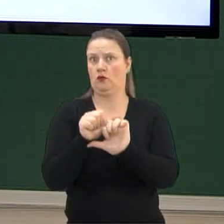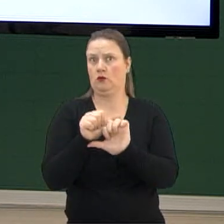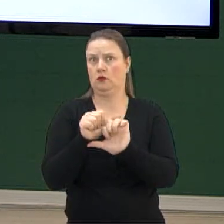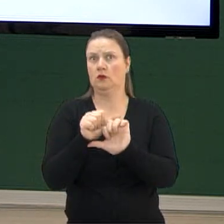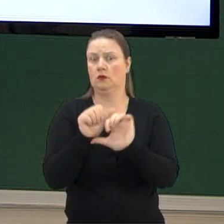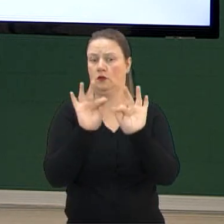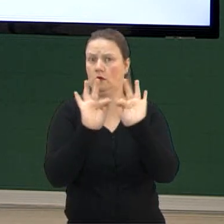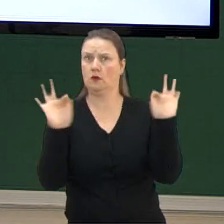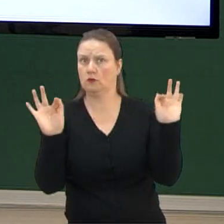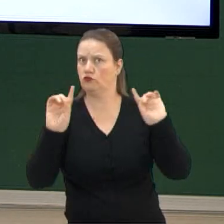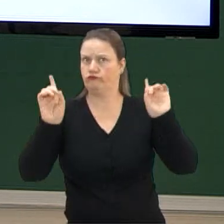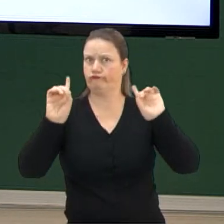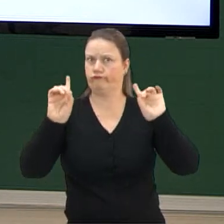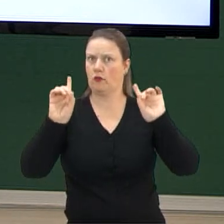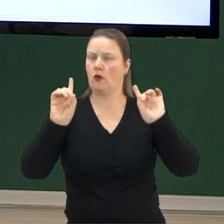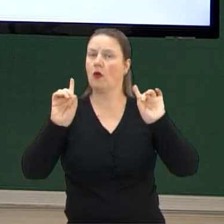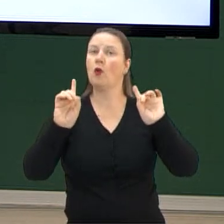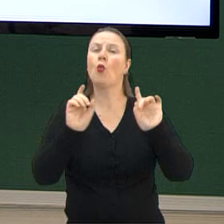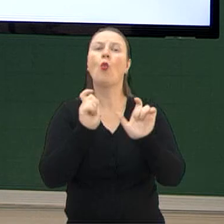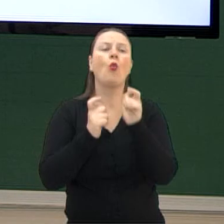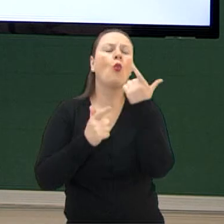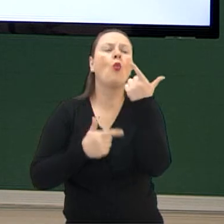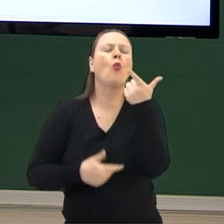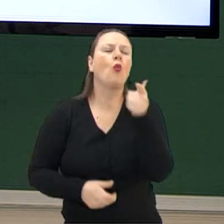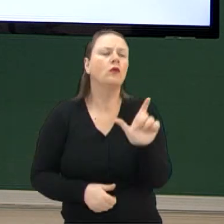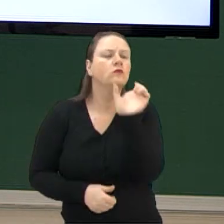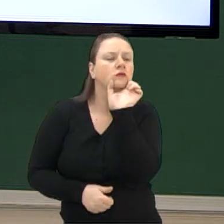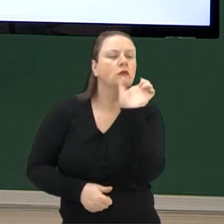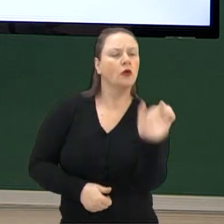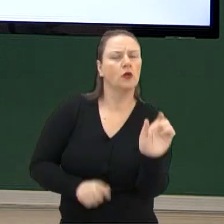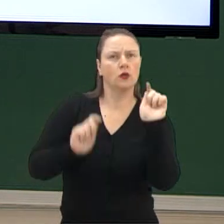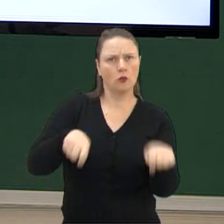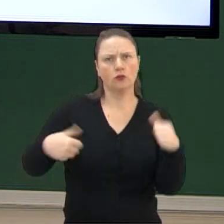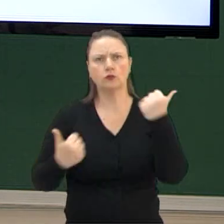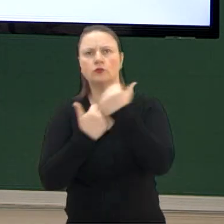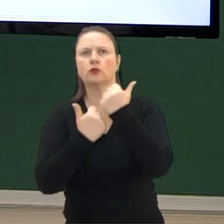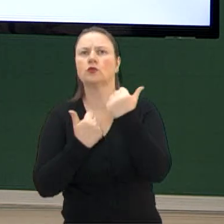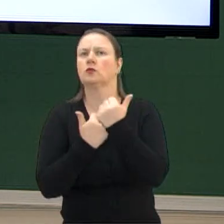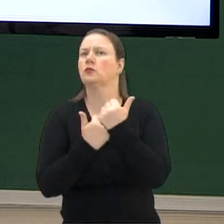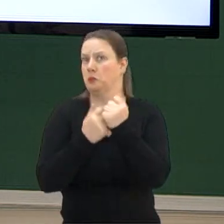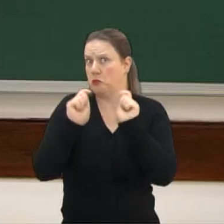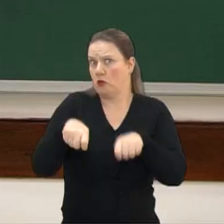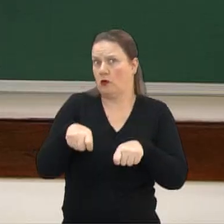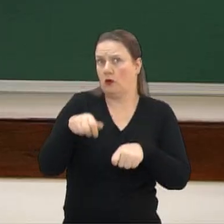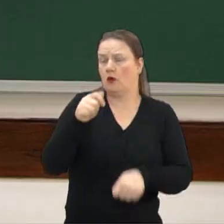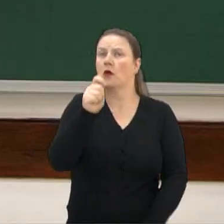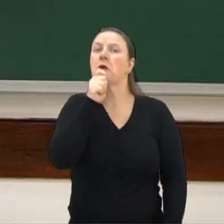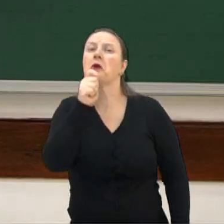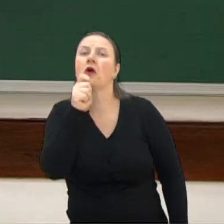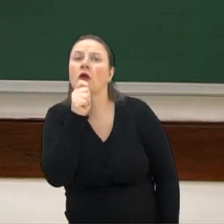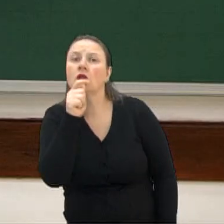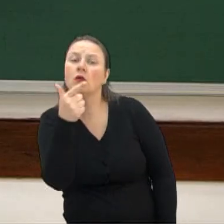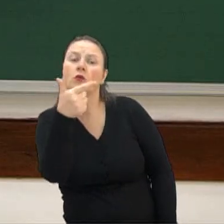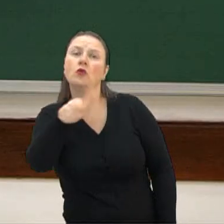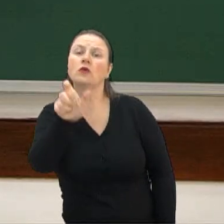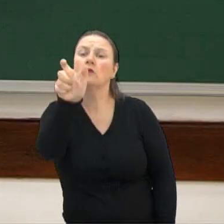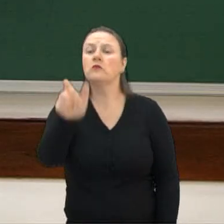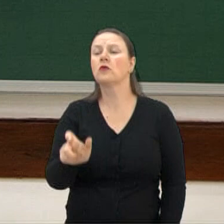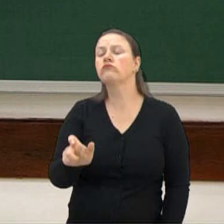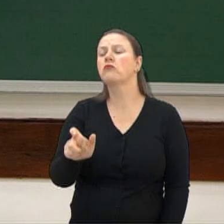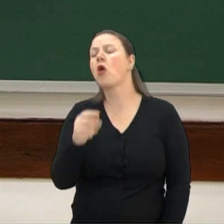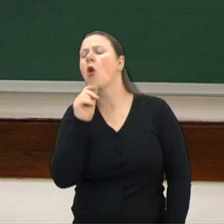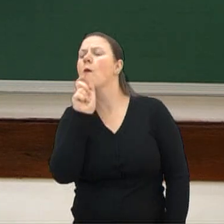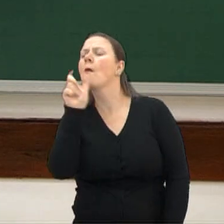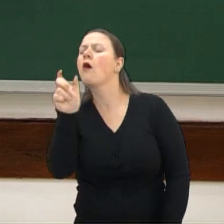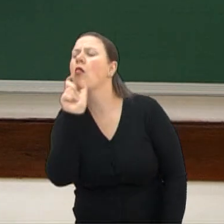Não pode mudar o sentido. Qual outro termo que eu posso utilizar ali? Então, vou substituir o ainda por esse termo que você